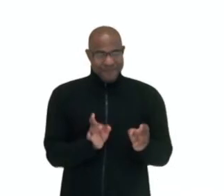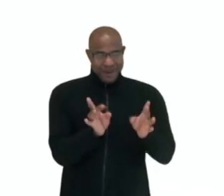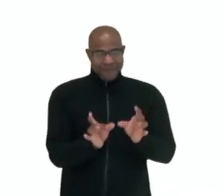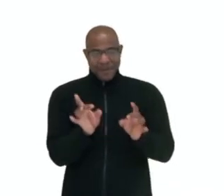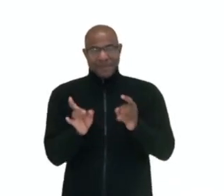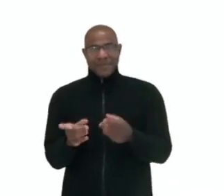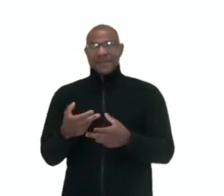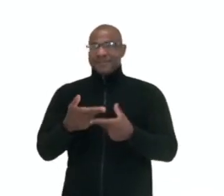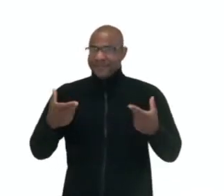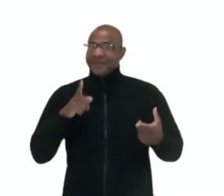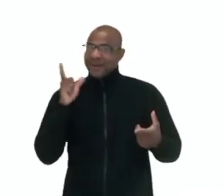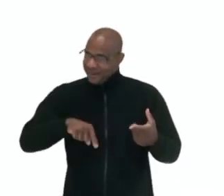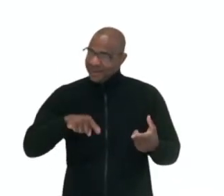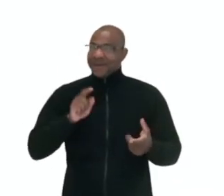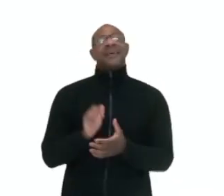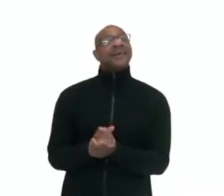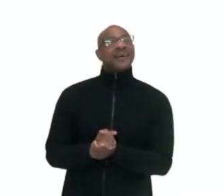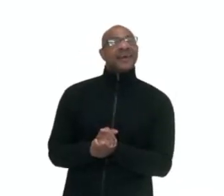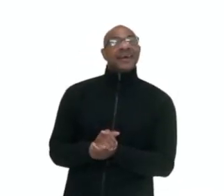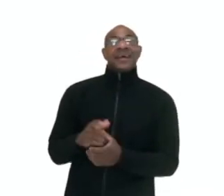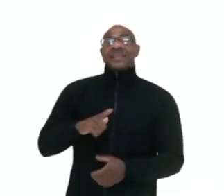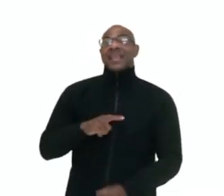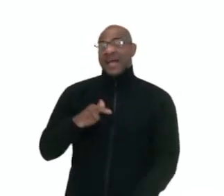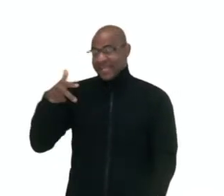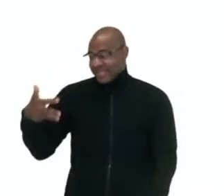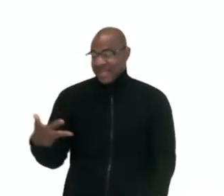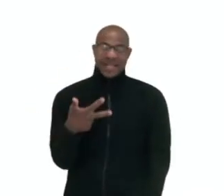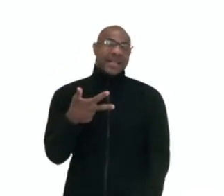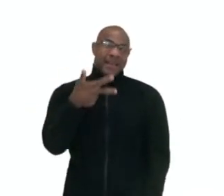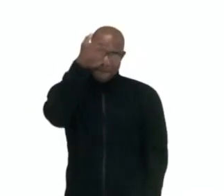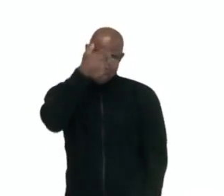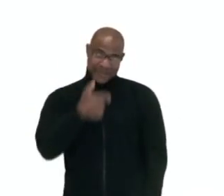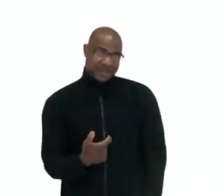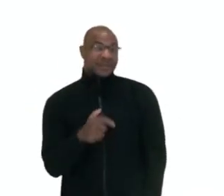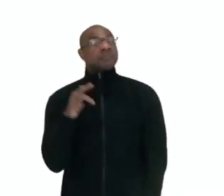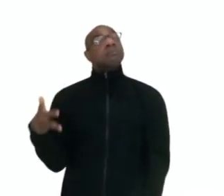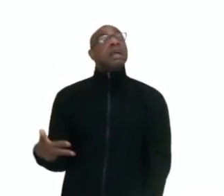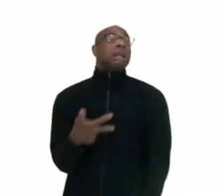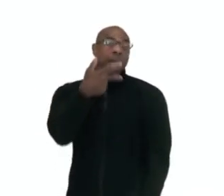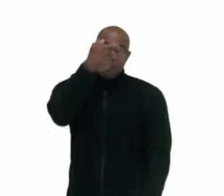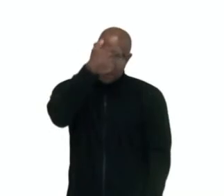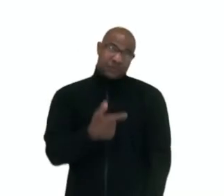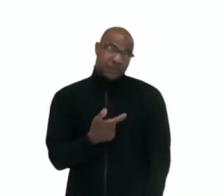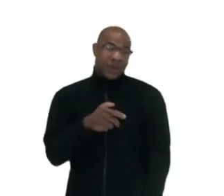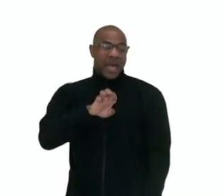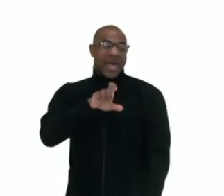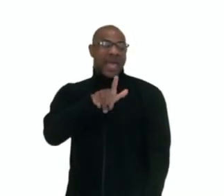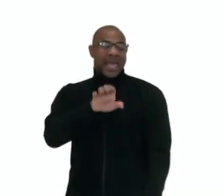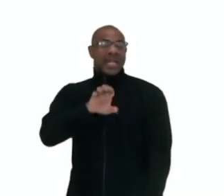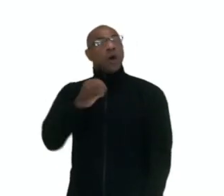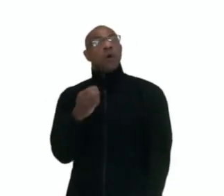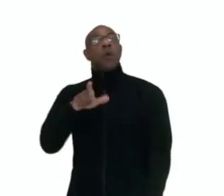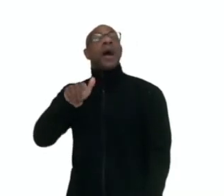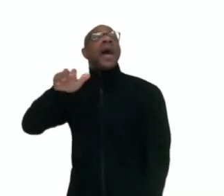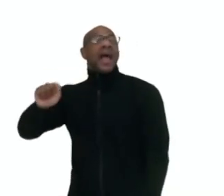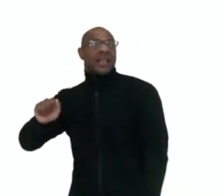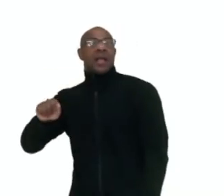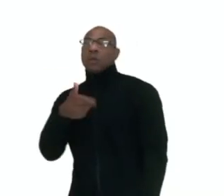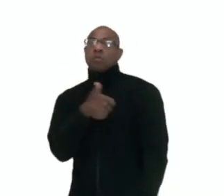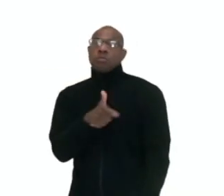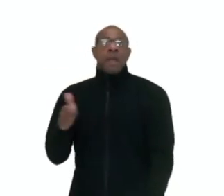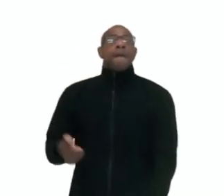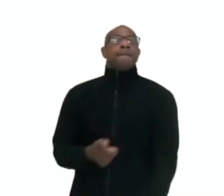da espécie é. Então, está em terceira pessoa. Terceira pessoa, ele ou ela. Não está em